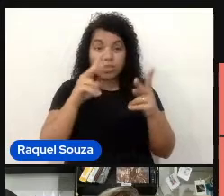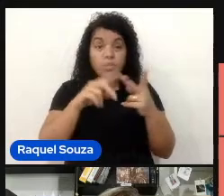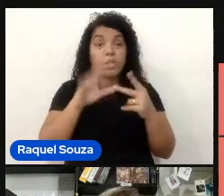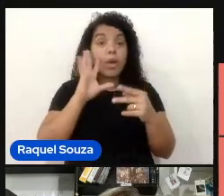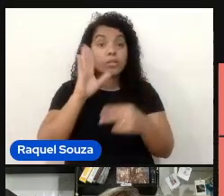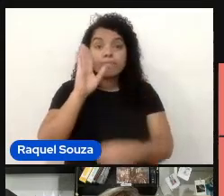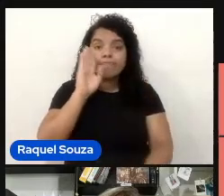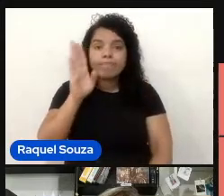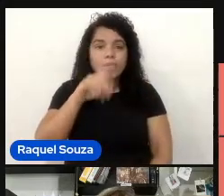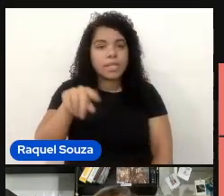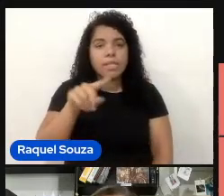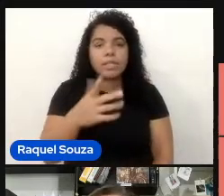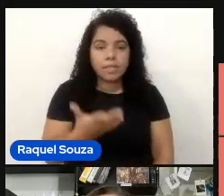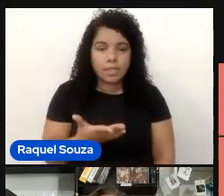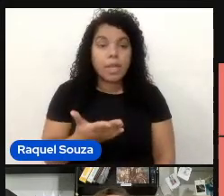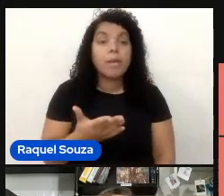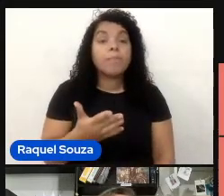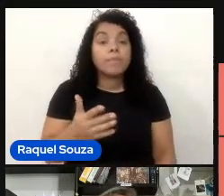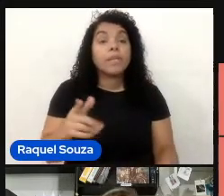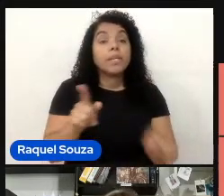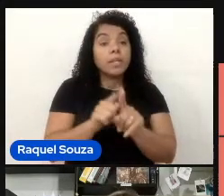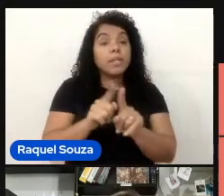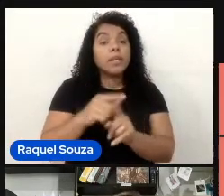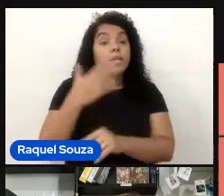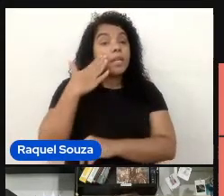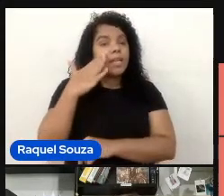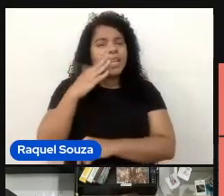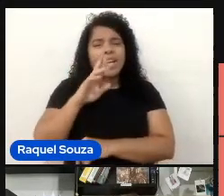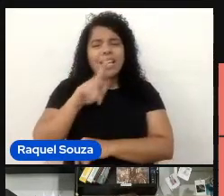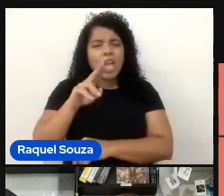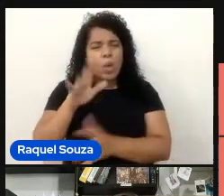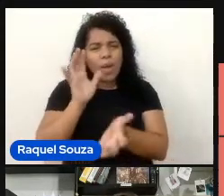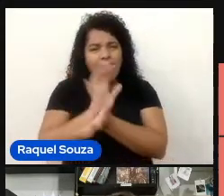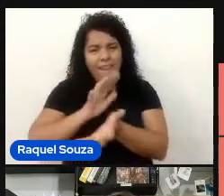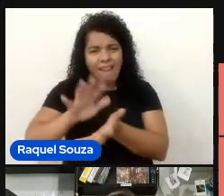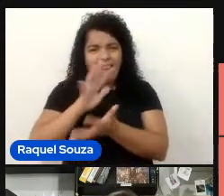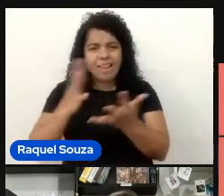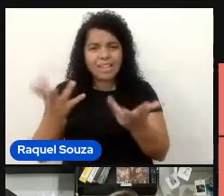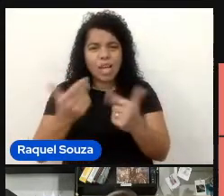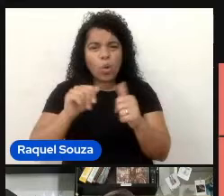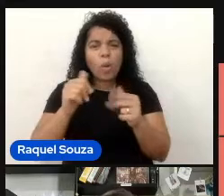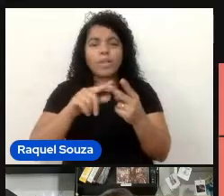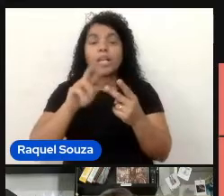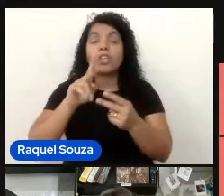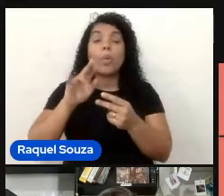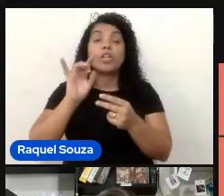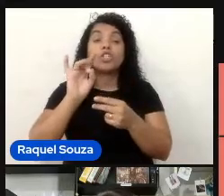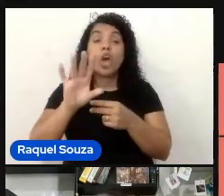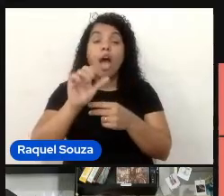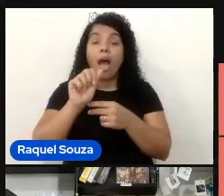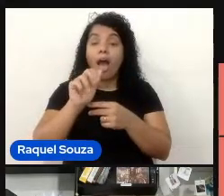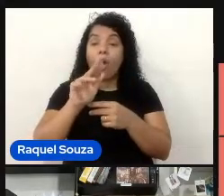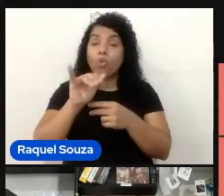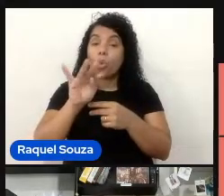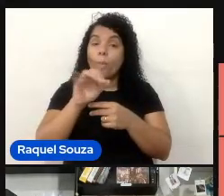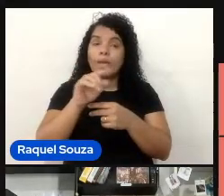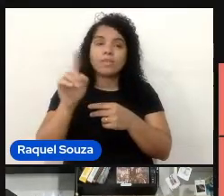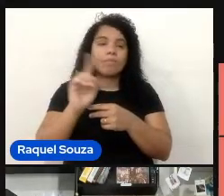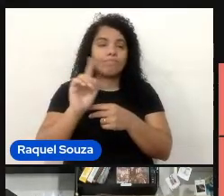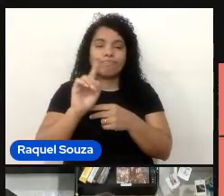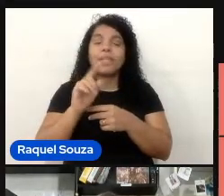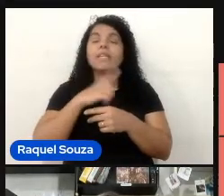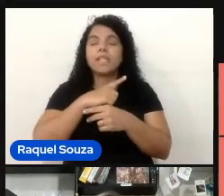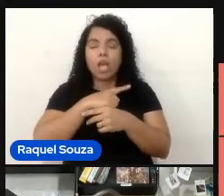fundamental. E além do mais, também entender que não é a área de qualidade, ela não é só automação. Ela tem muitas outras técnicas de testes, muitos